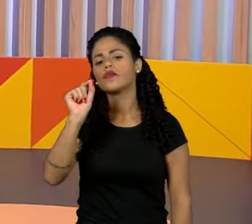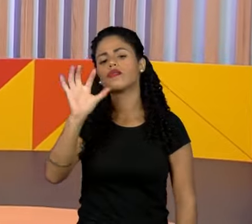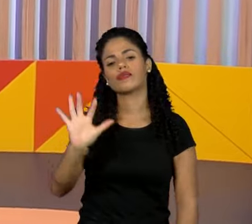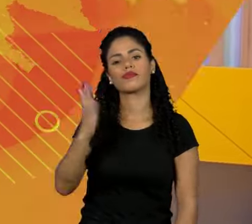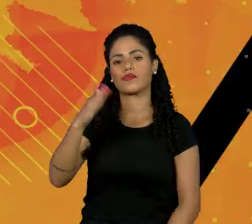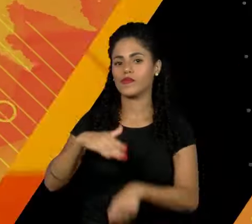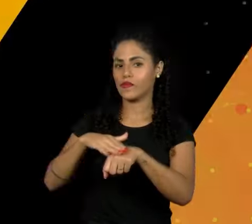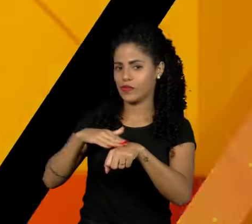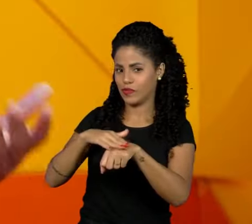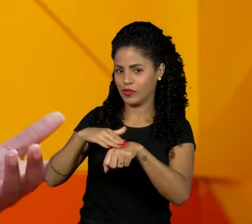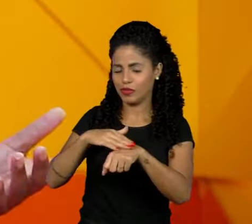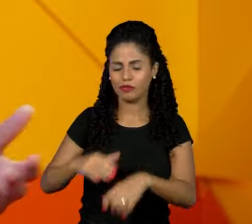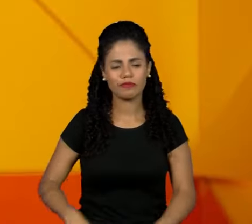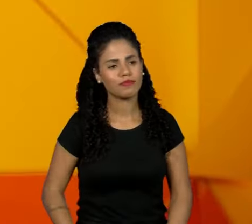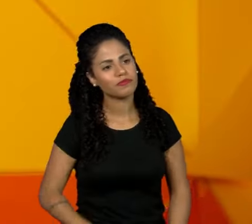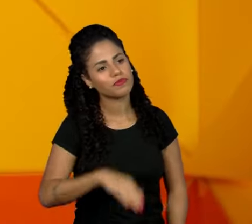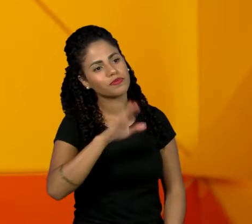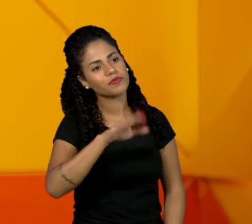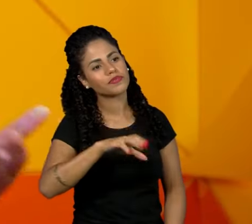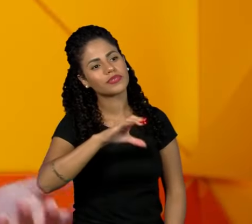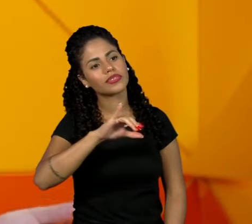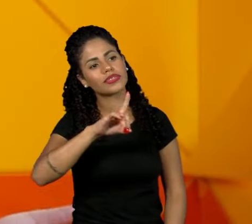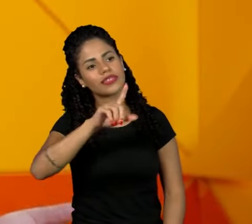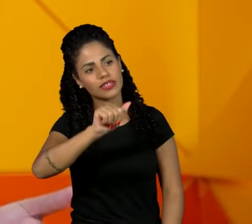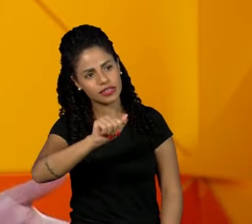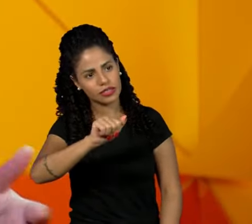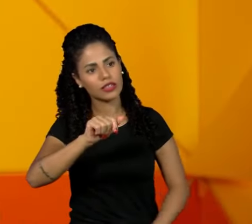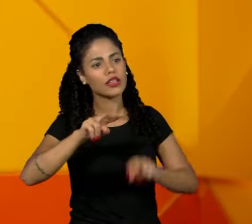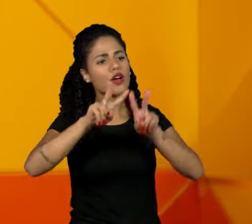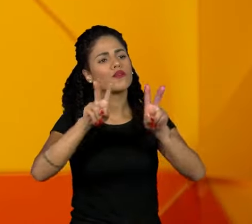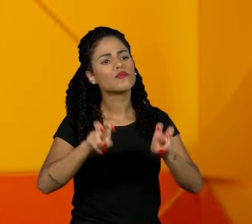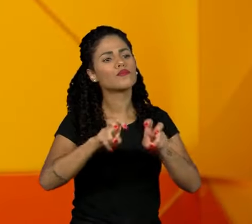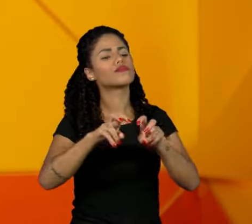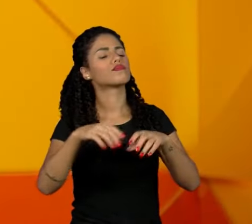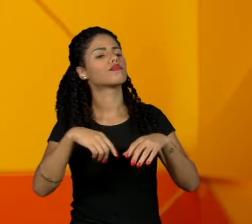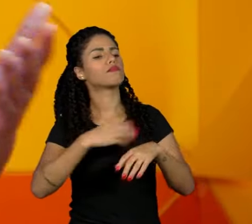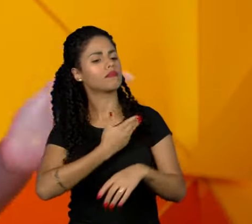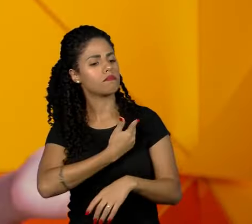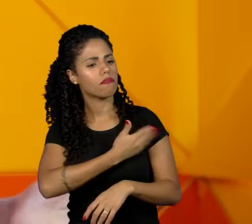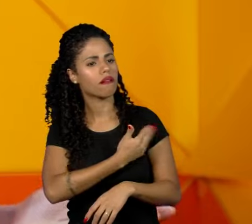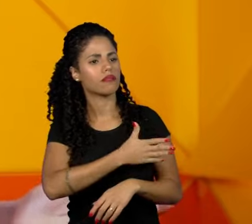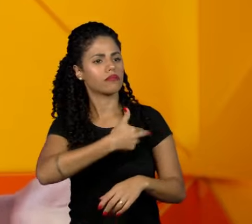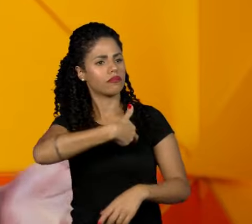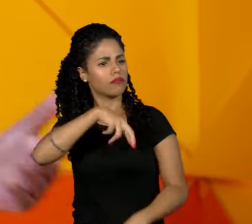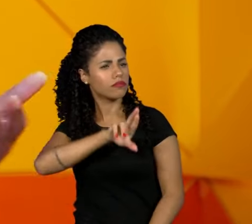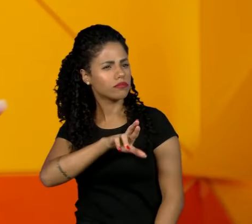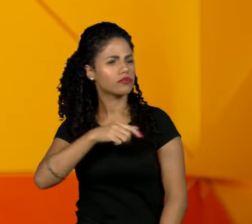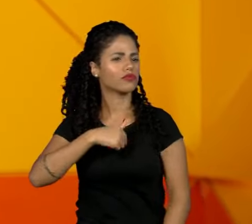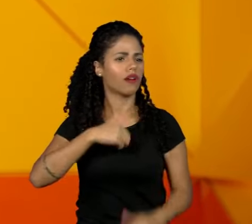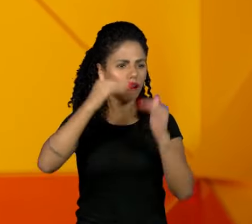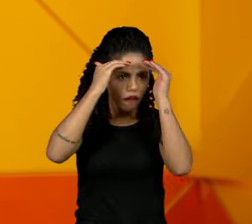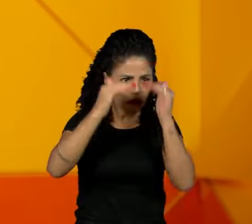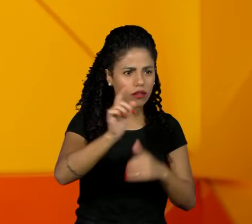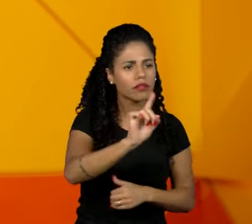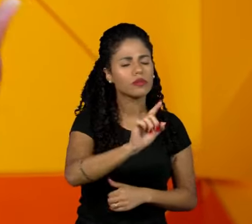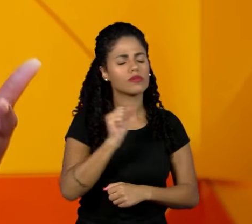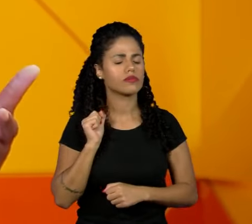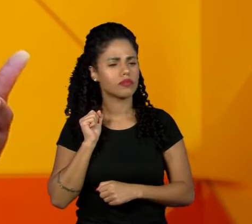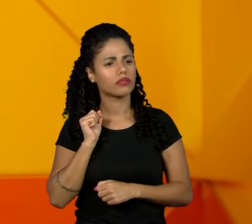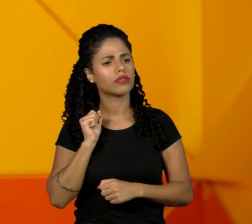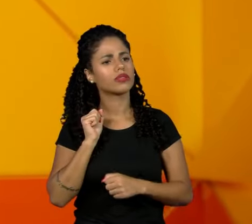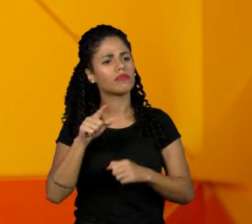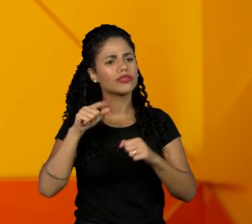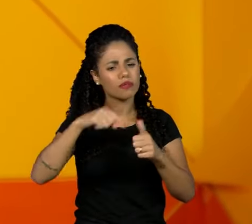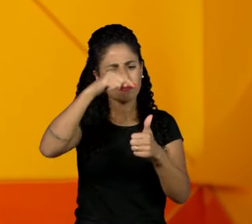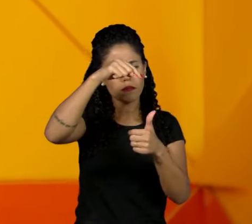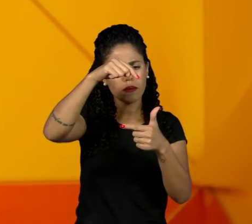disseram? Cida, quando a gente vai falar de intolerância religiosa, isso atravessa todas as religiões, é religioso. Mas